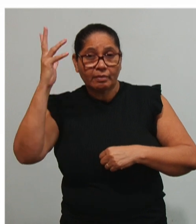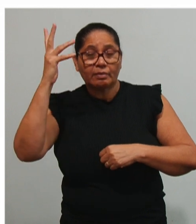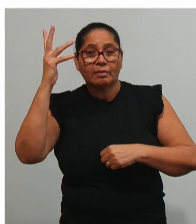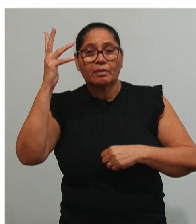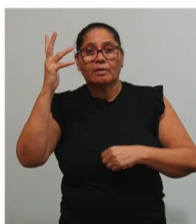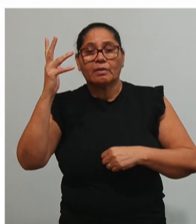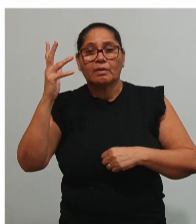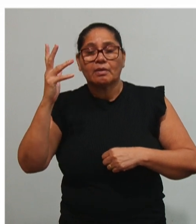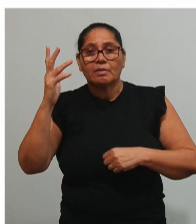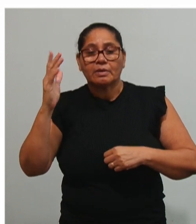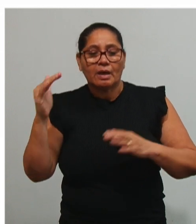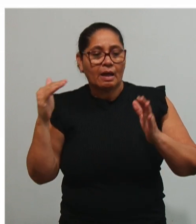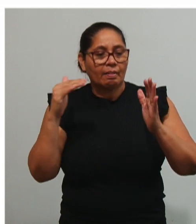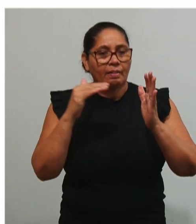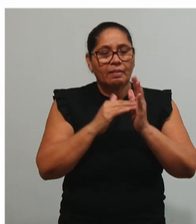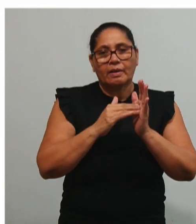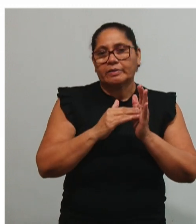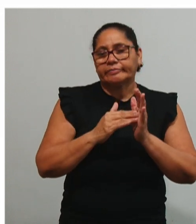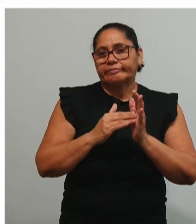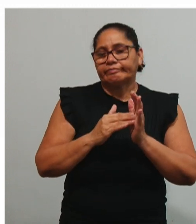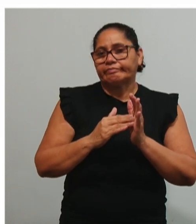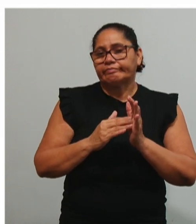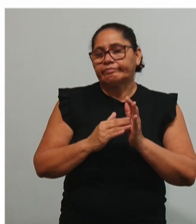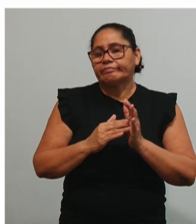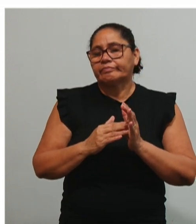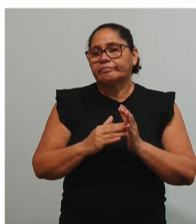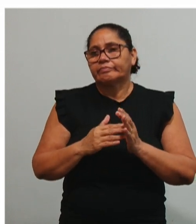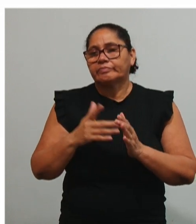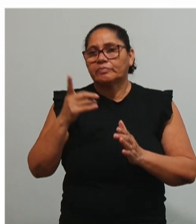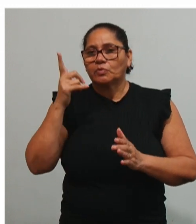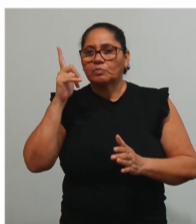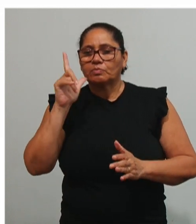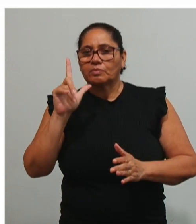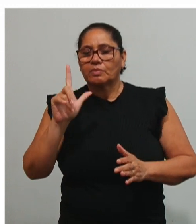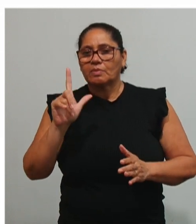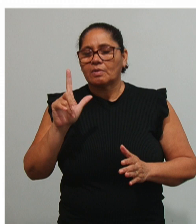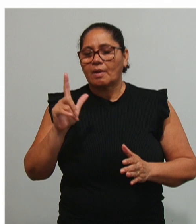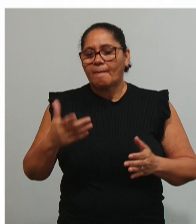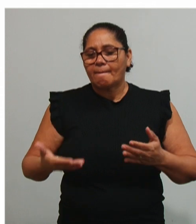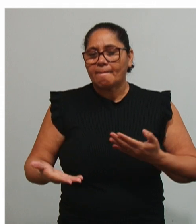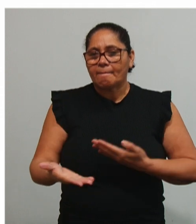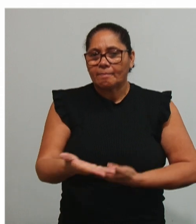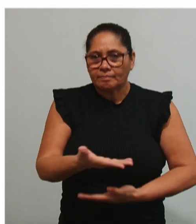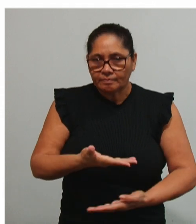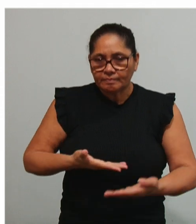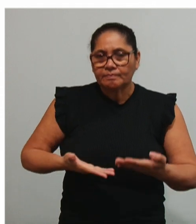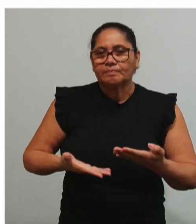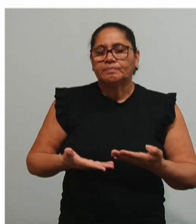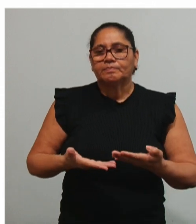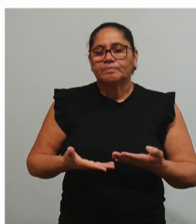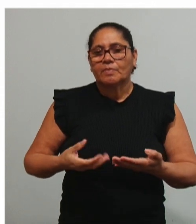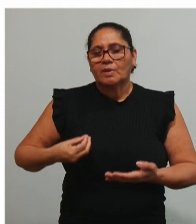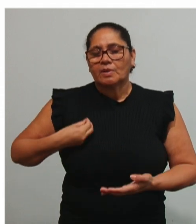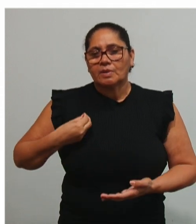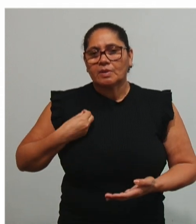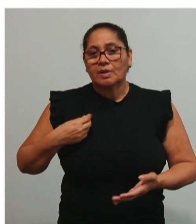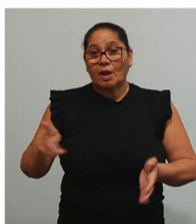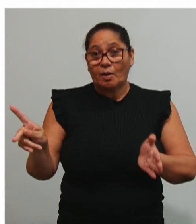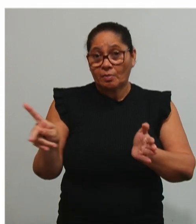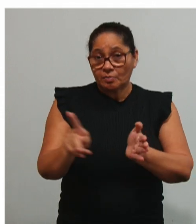poder você atingir esse resultado articulado, certo? Ele também exige a